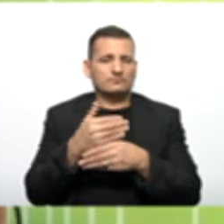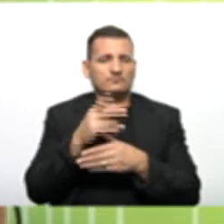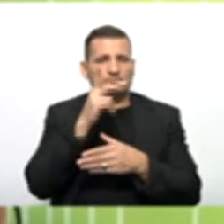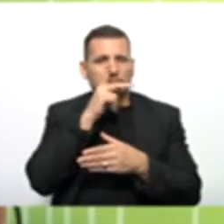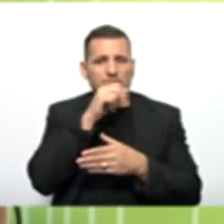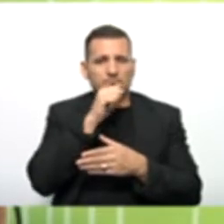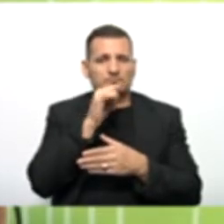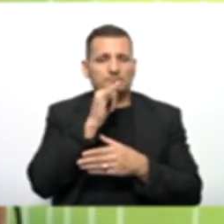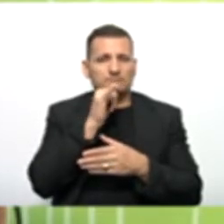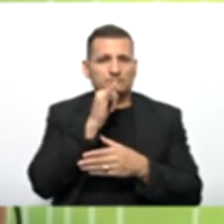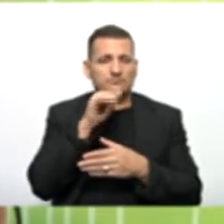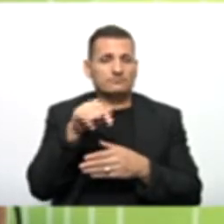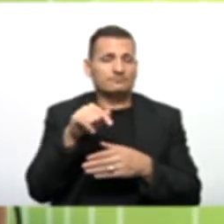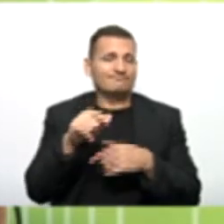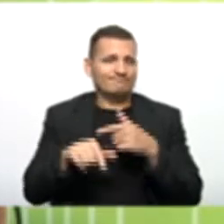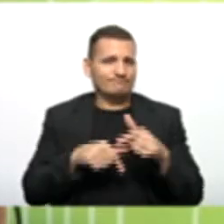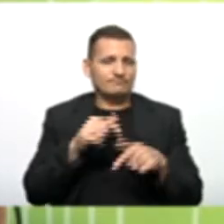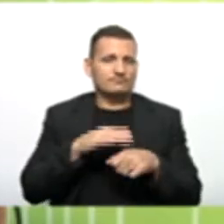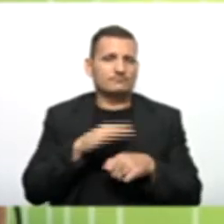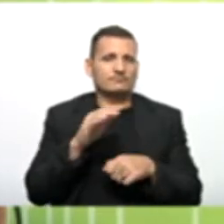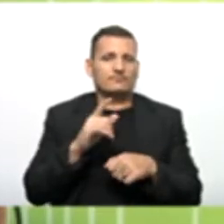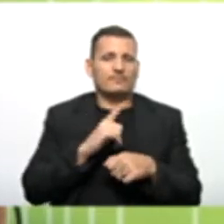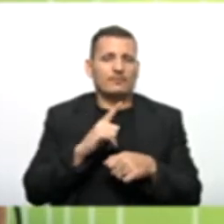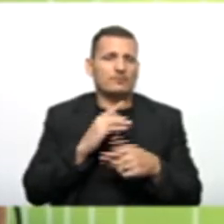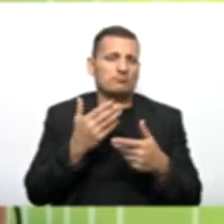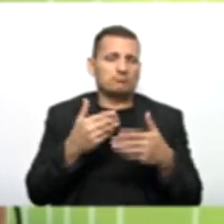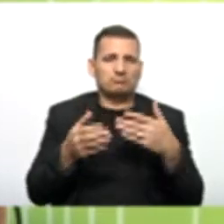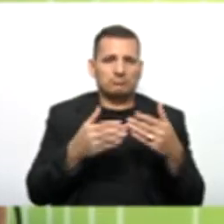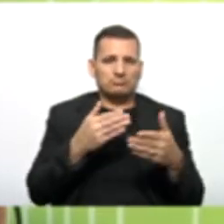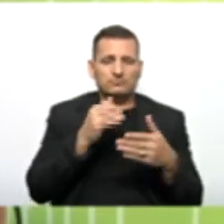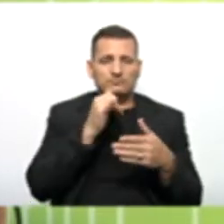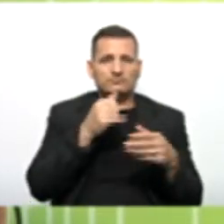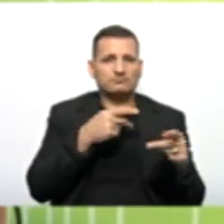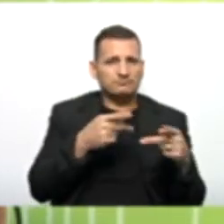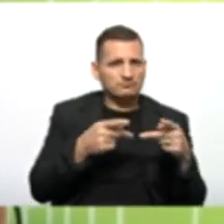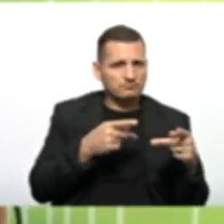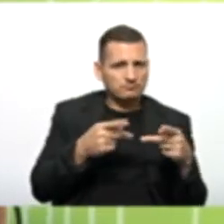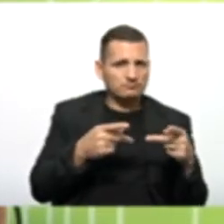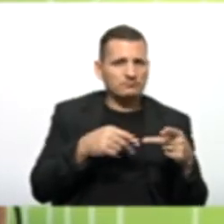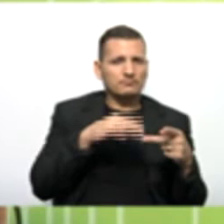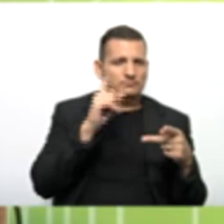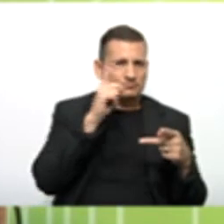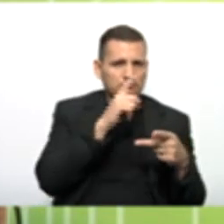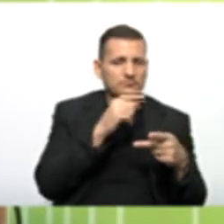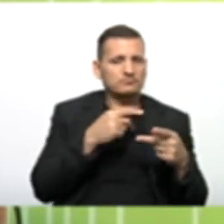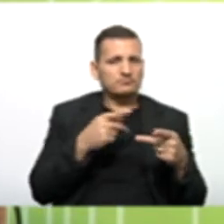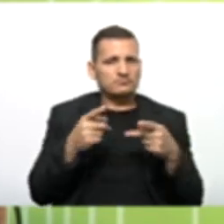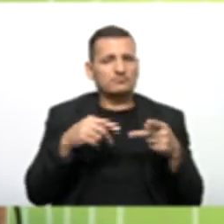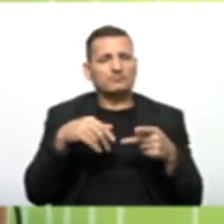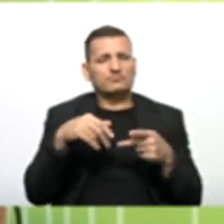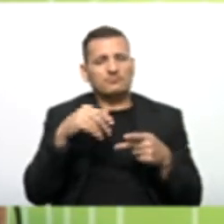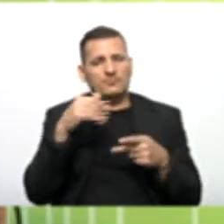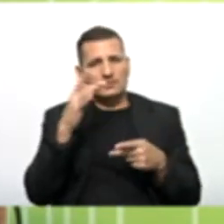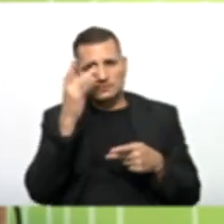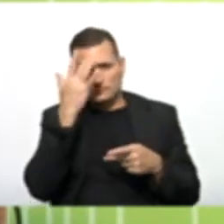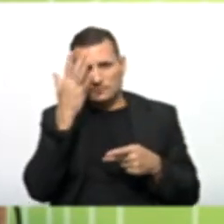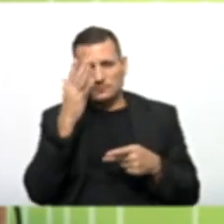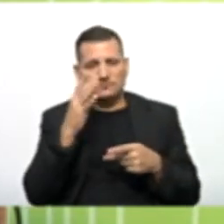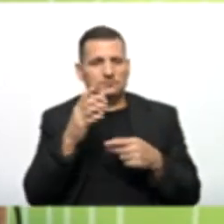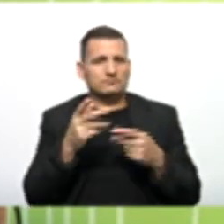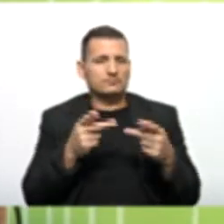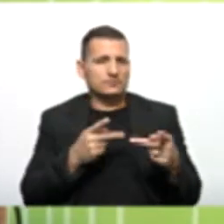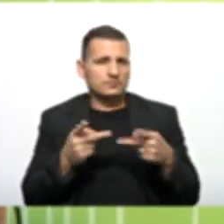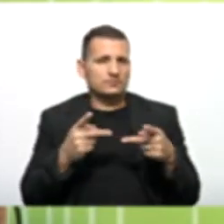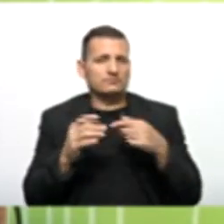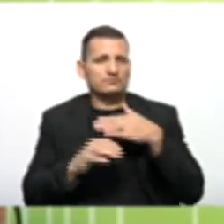por exemplo. Aí já exige trabalhos maiores. Enfim, tanto faz. Se for um projeto grande, se for um projeto pequeno, empresarial ou pessoal,